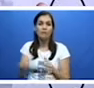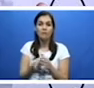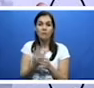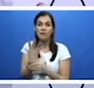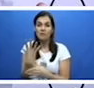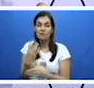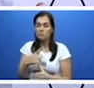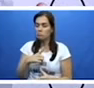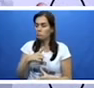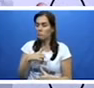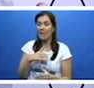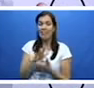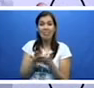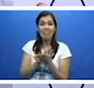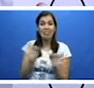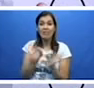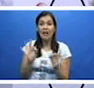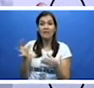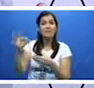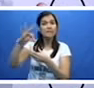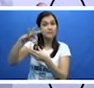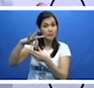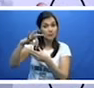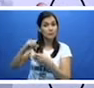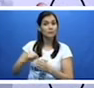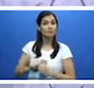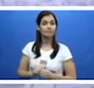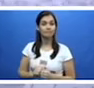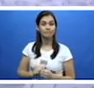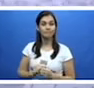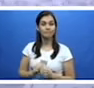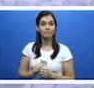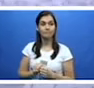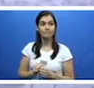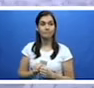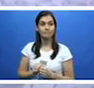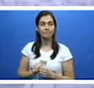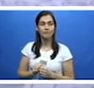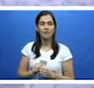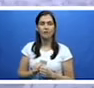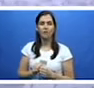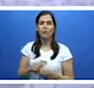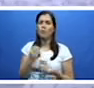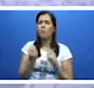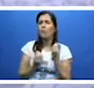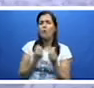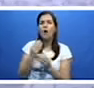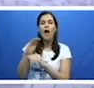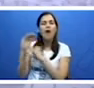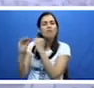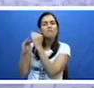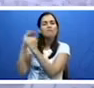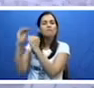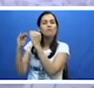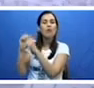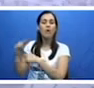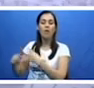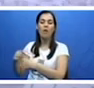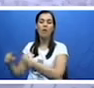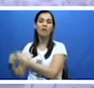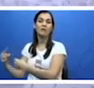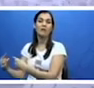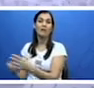surgiu posteriormente as gimnospermas Tá bom vou falar um pouco da evolução das plantas